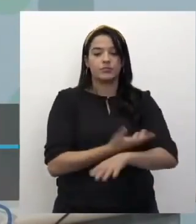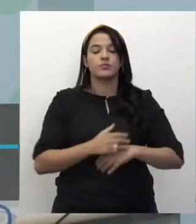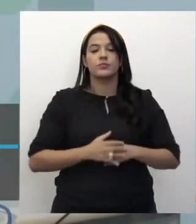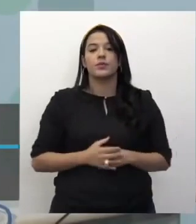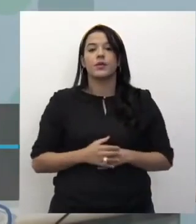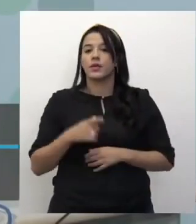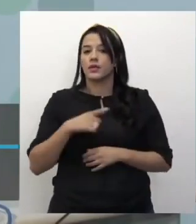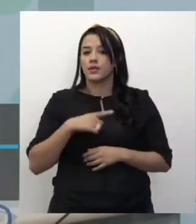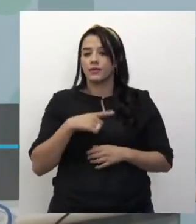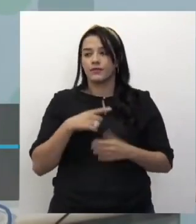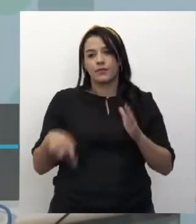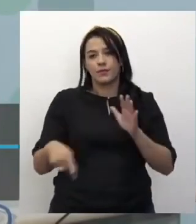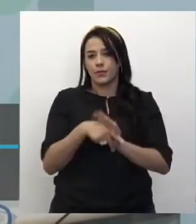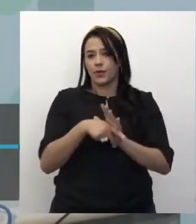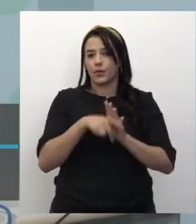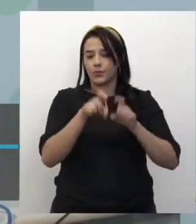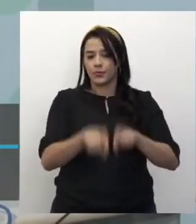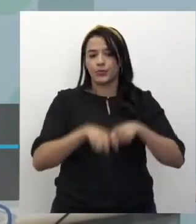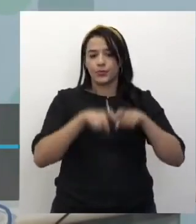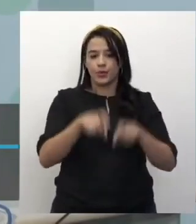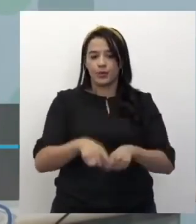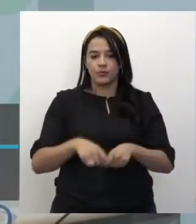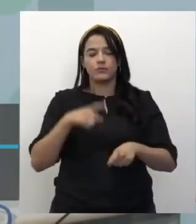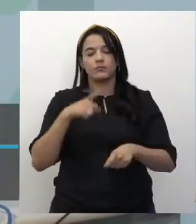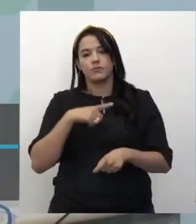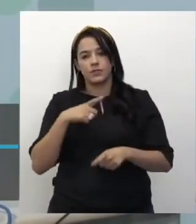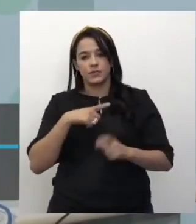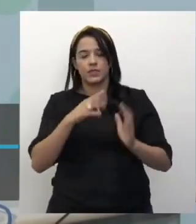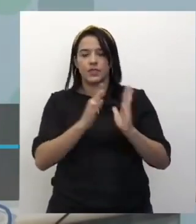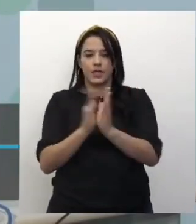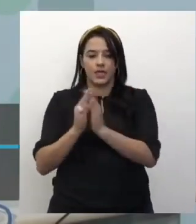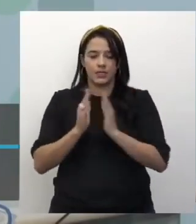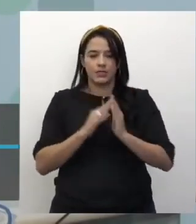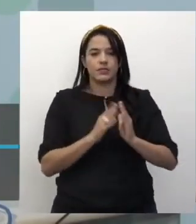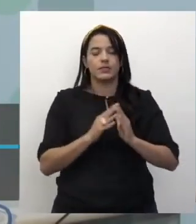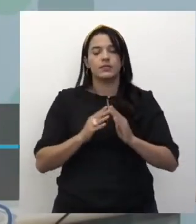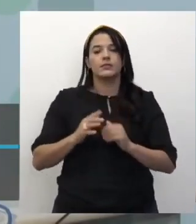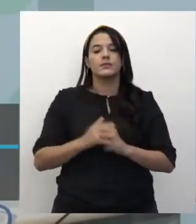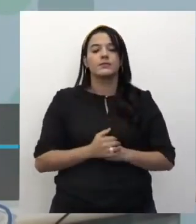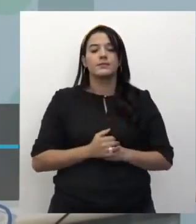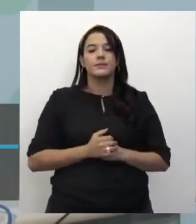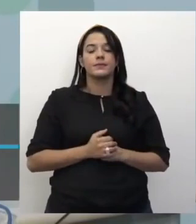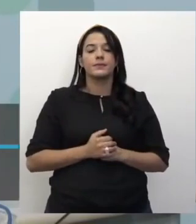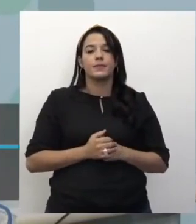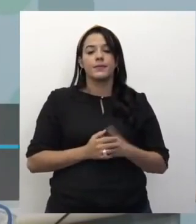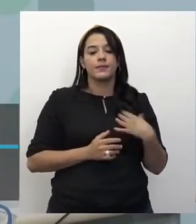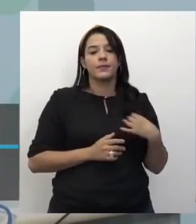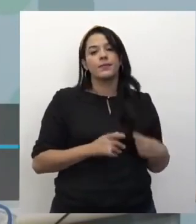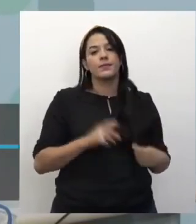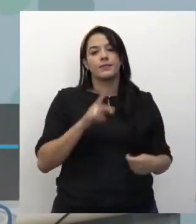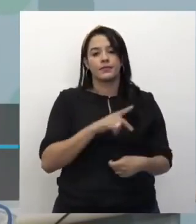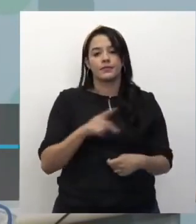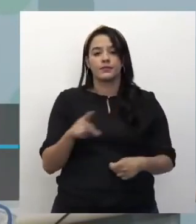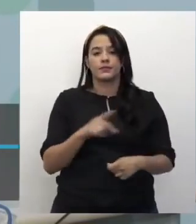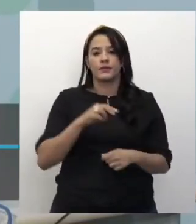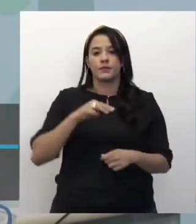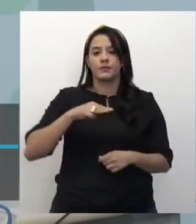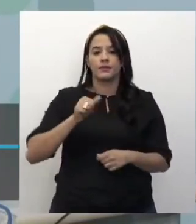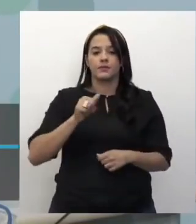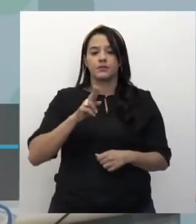uma paisagem rural, mas com intervenção humana, né? Que são as casas. Então, a professora Marielle também, paisagem